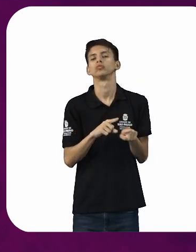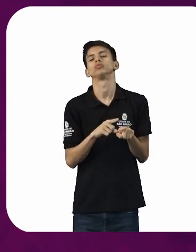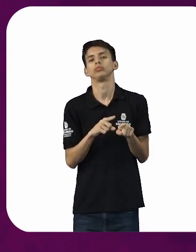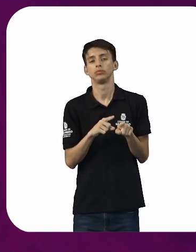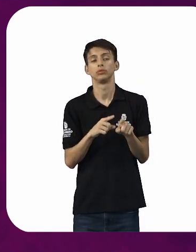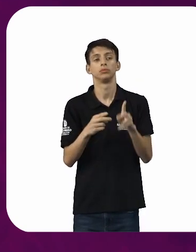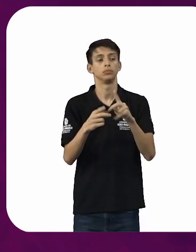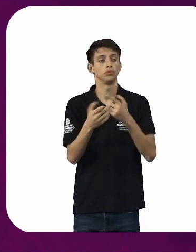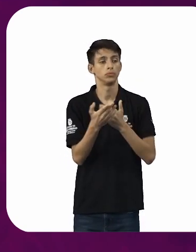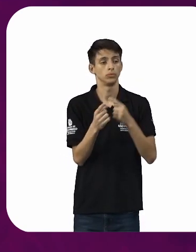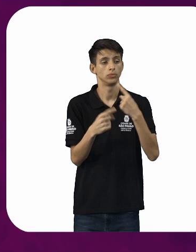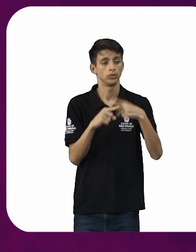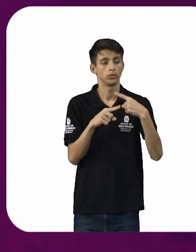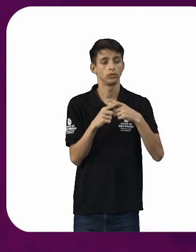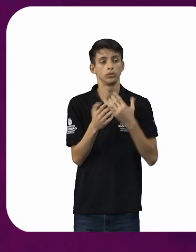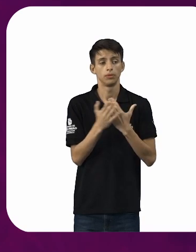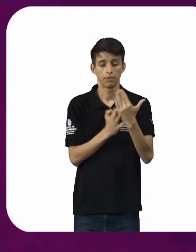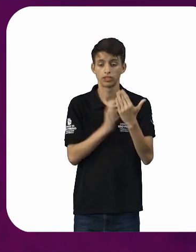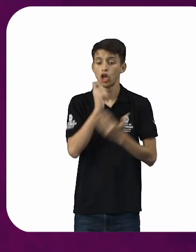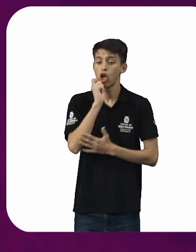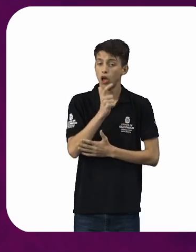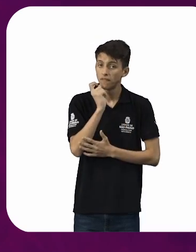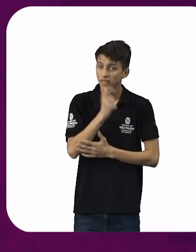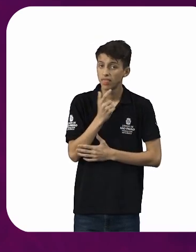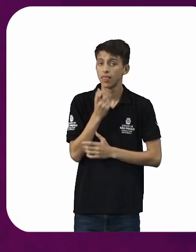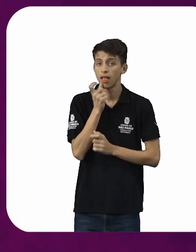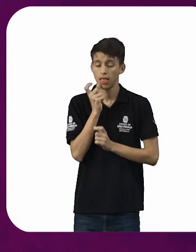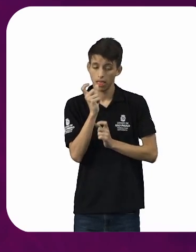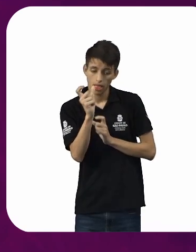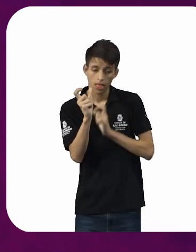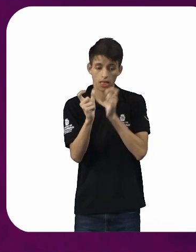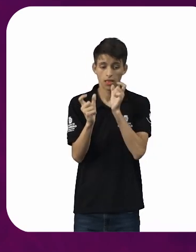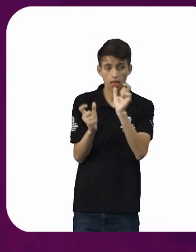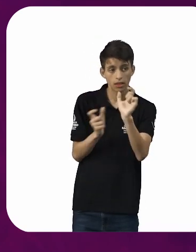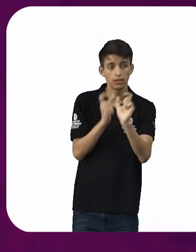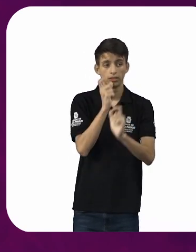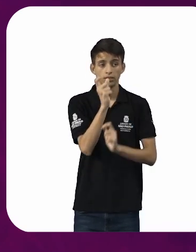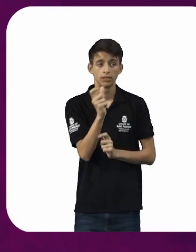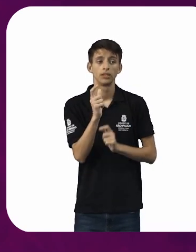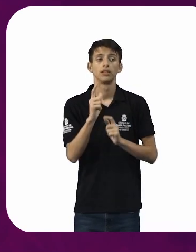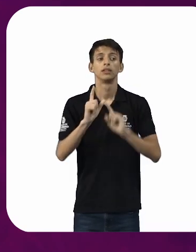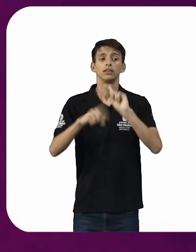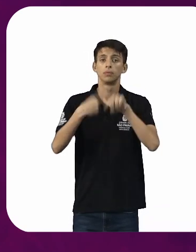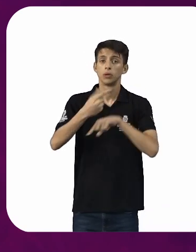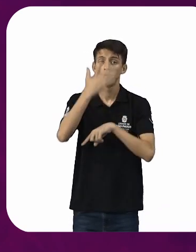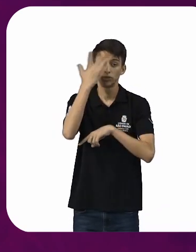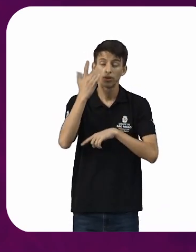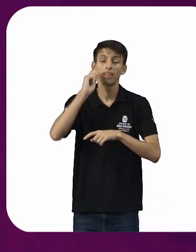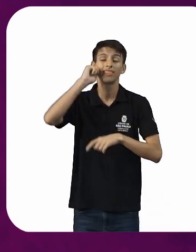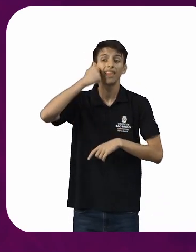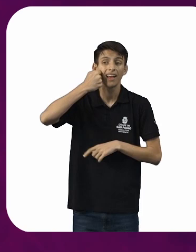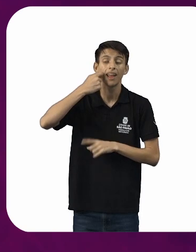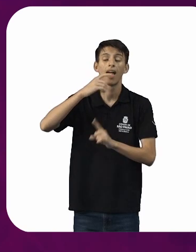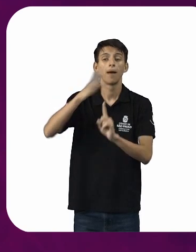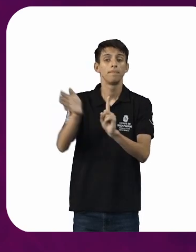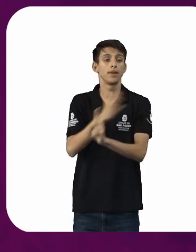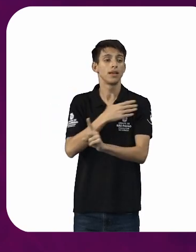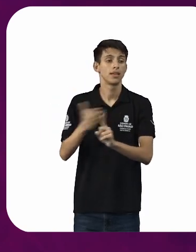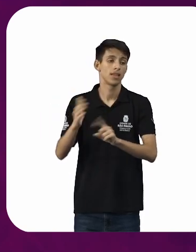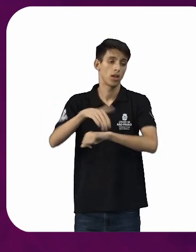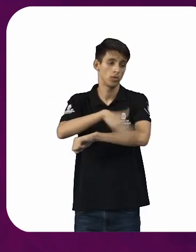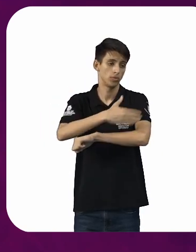coisas começam assim, começa numa ofensa verbal e a gente vê que termina com pessoas negras sendo chicoteadas na rua.